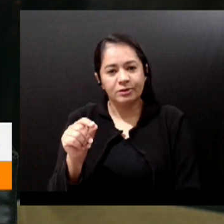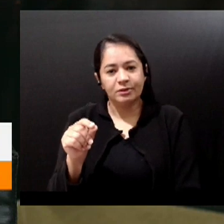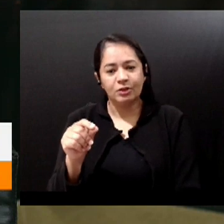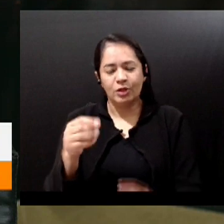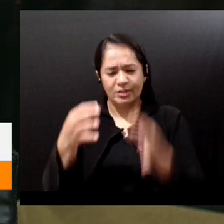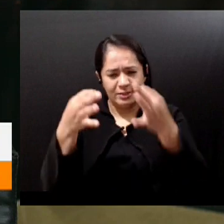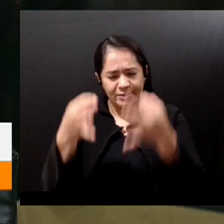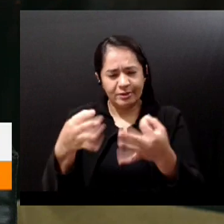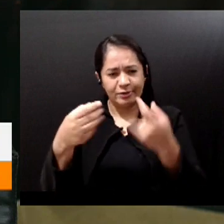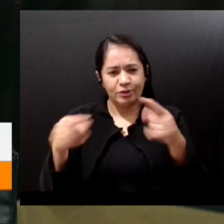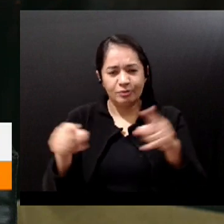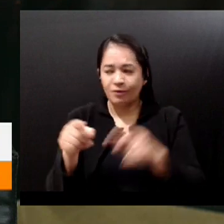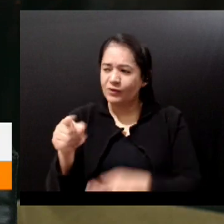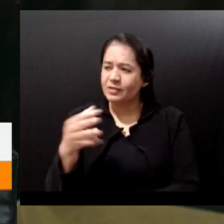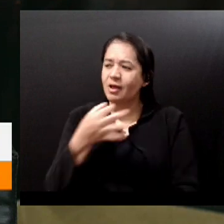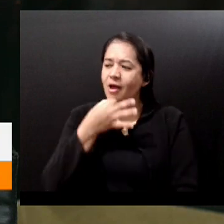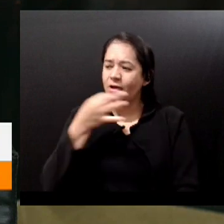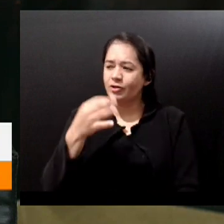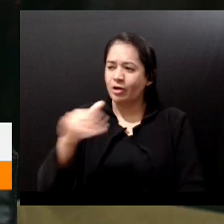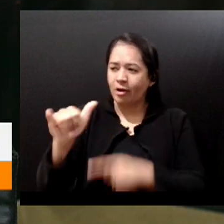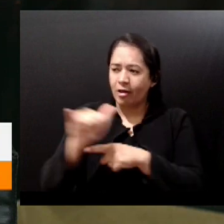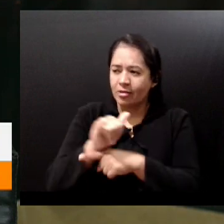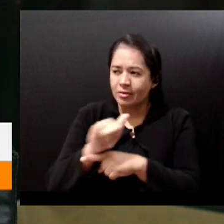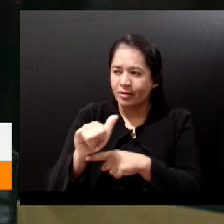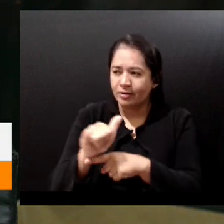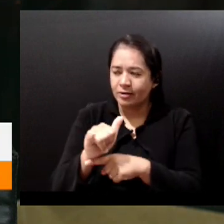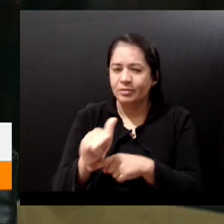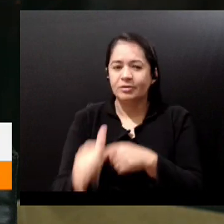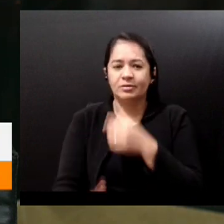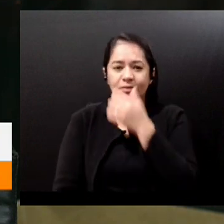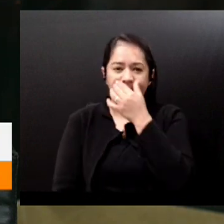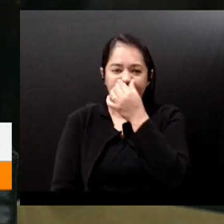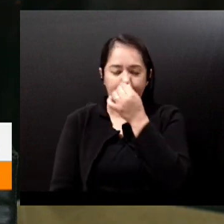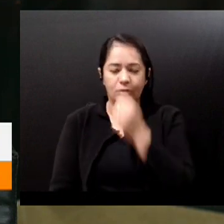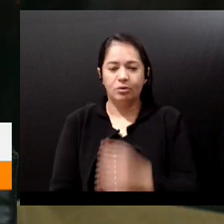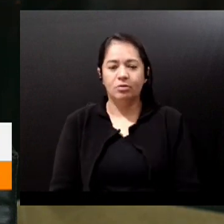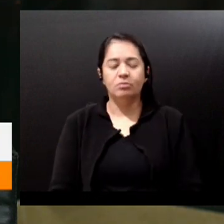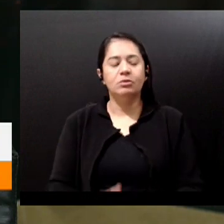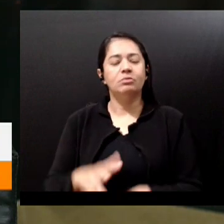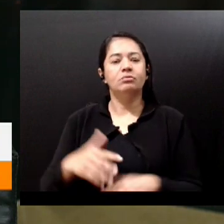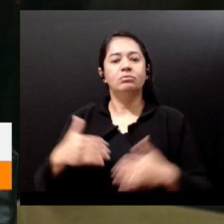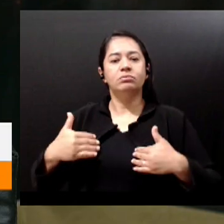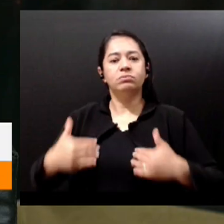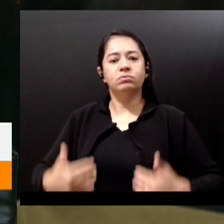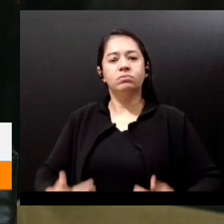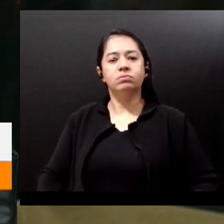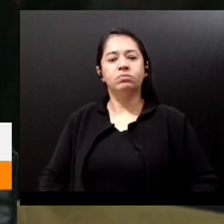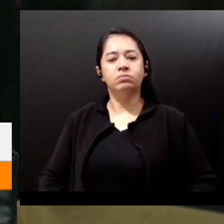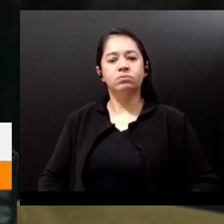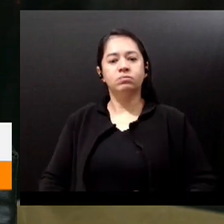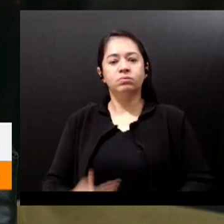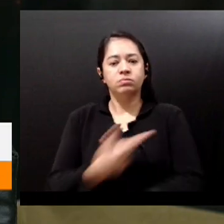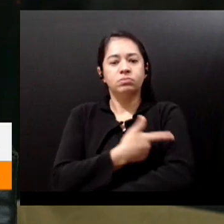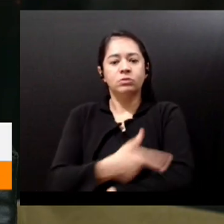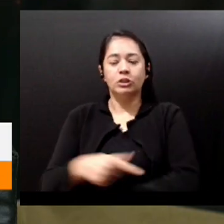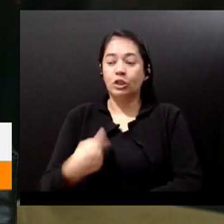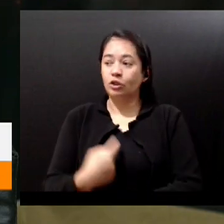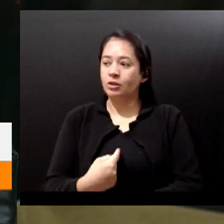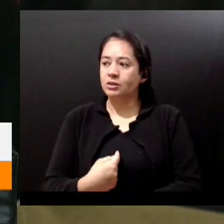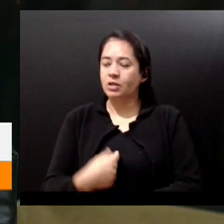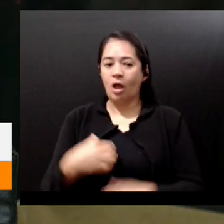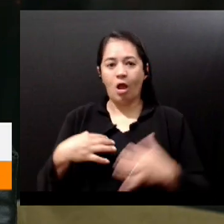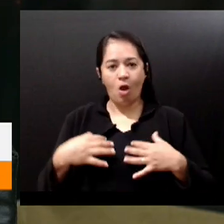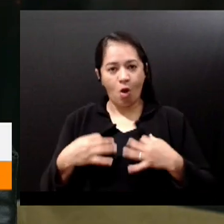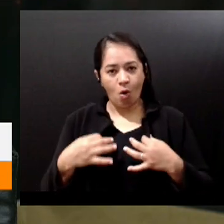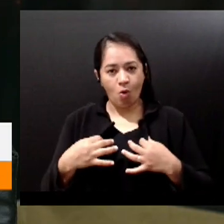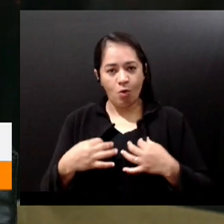é estratégico, assim, como a postura e também com a roupa que a gente usa? A escolha do